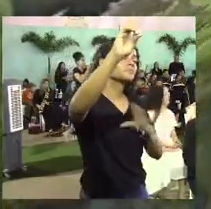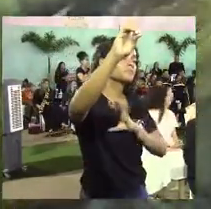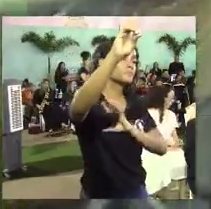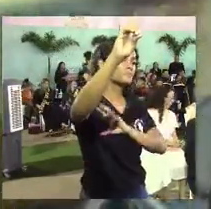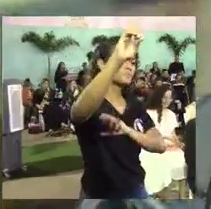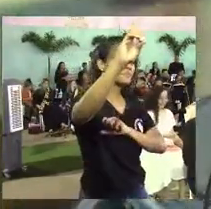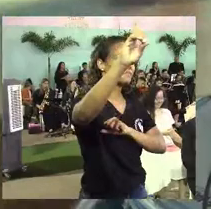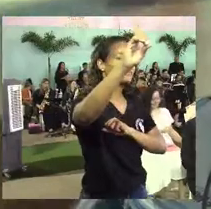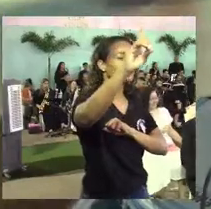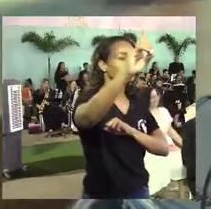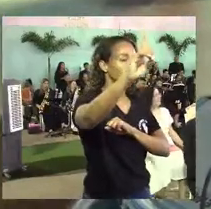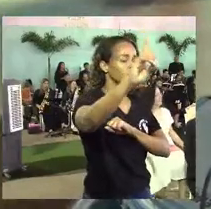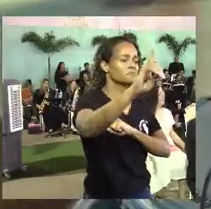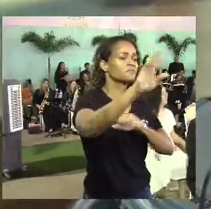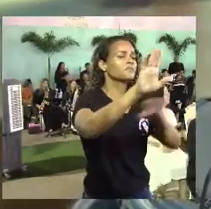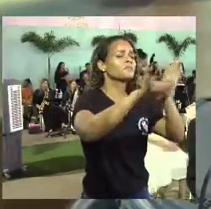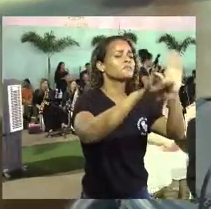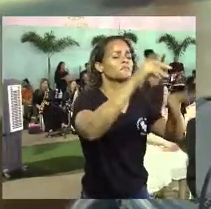quando muito